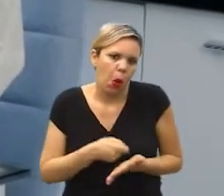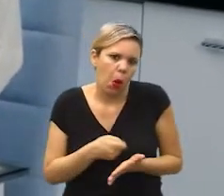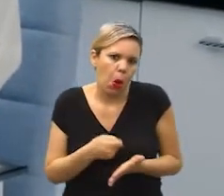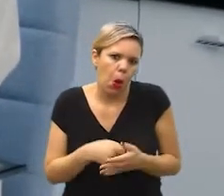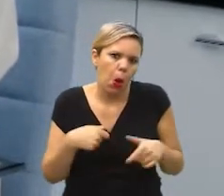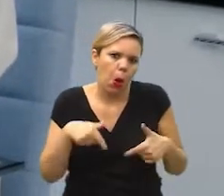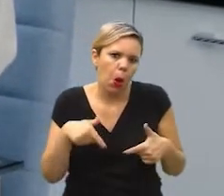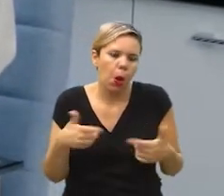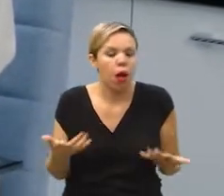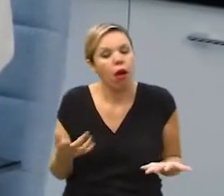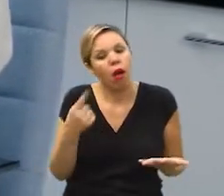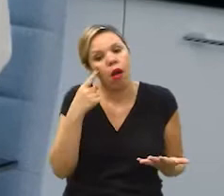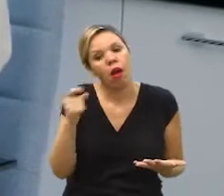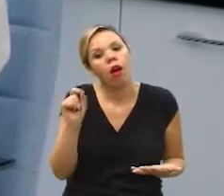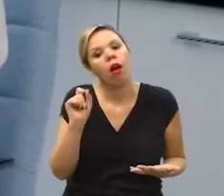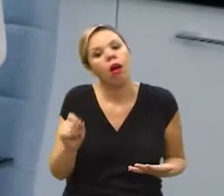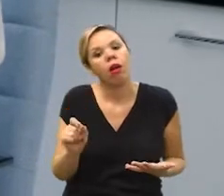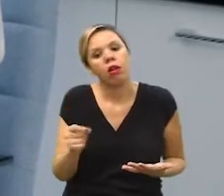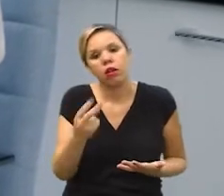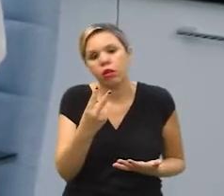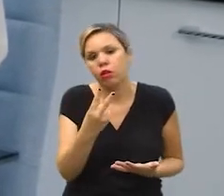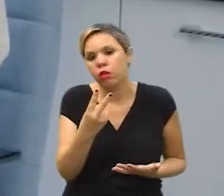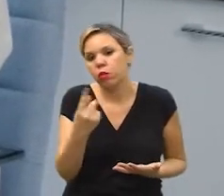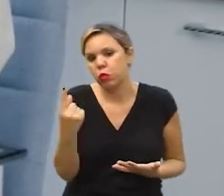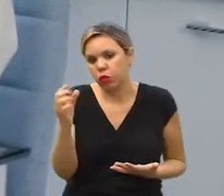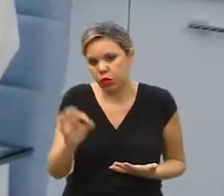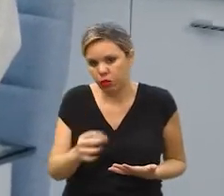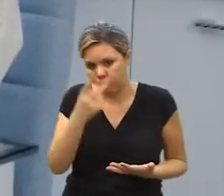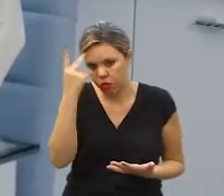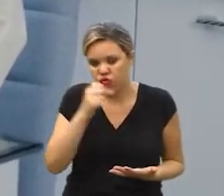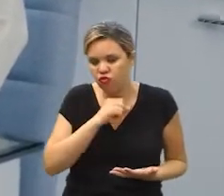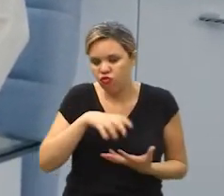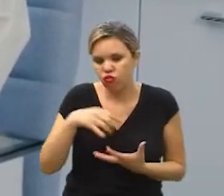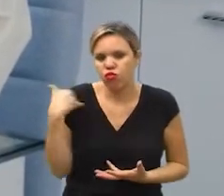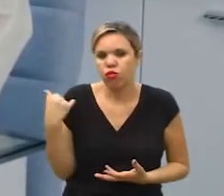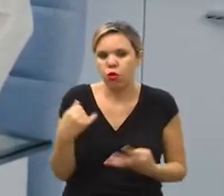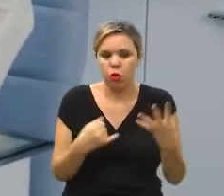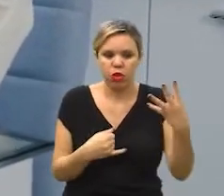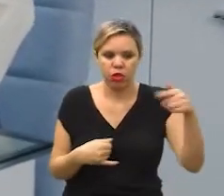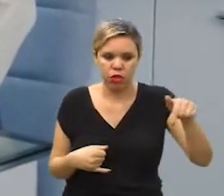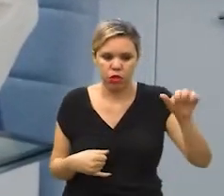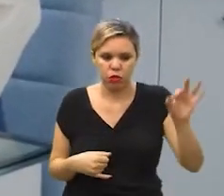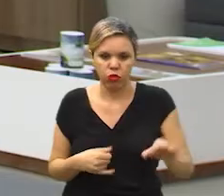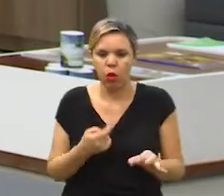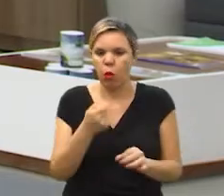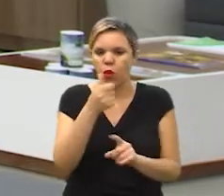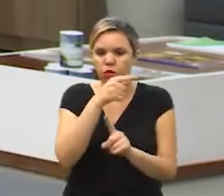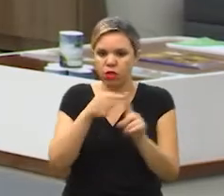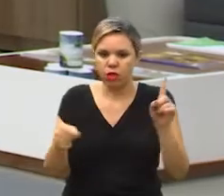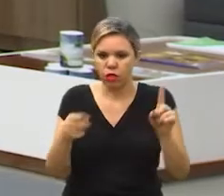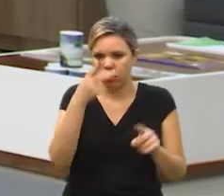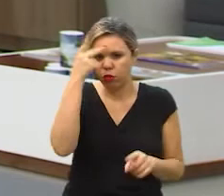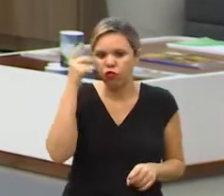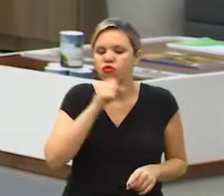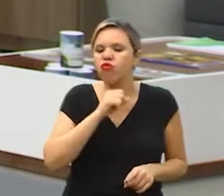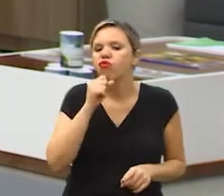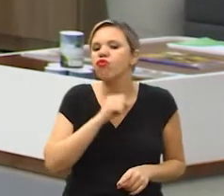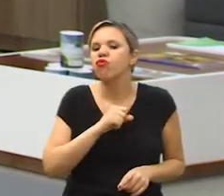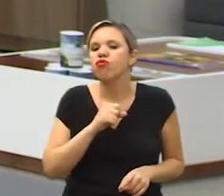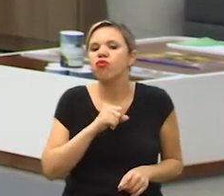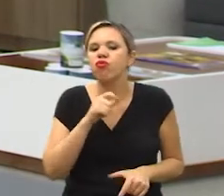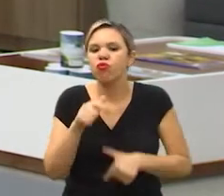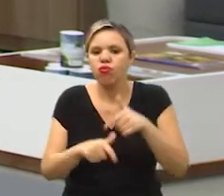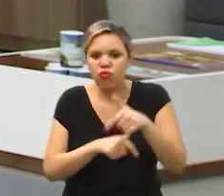trabalhar. E interessante que desse 21%, 47%, quase a metade dessa população,